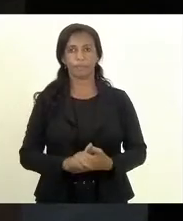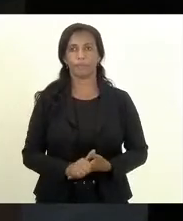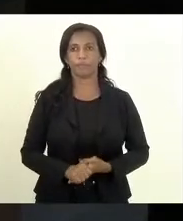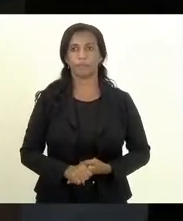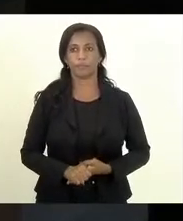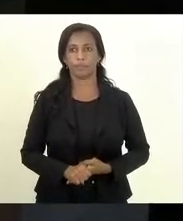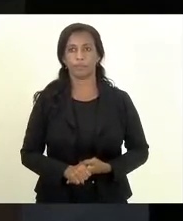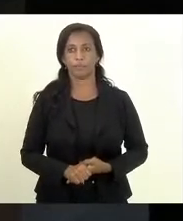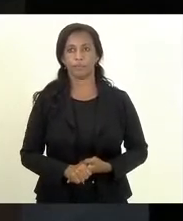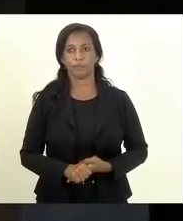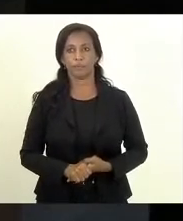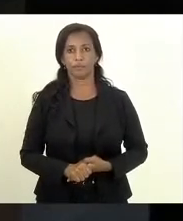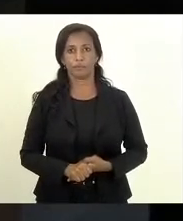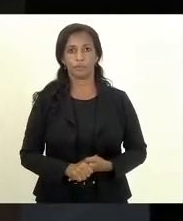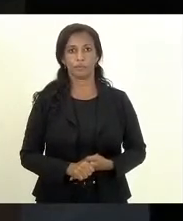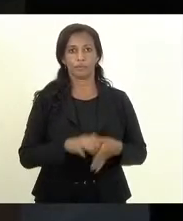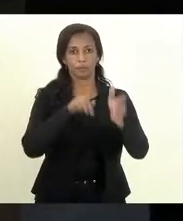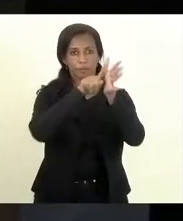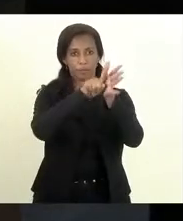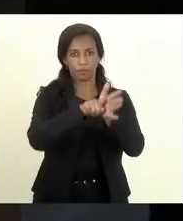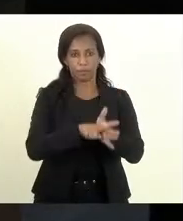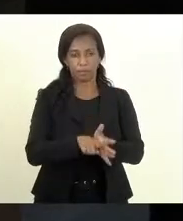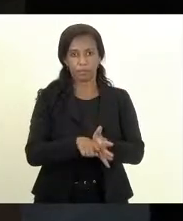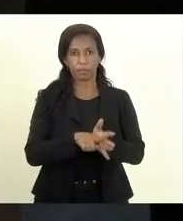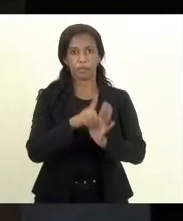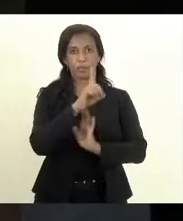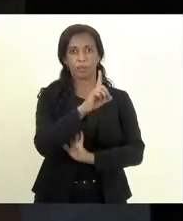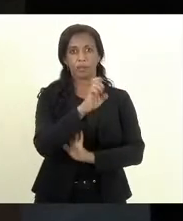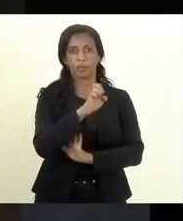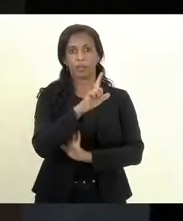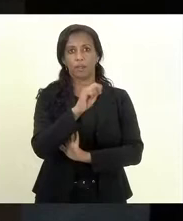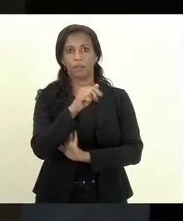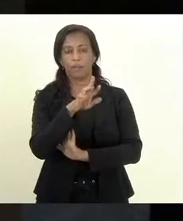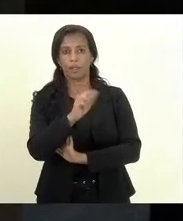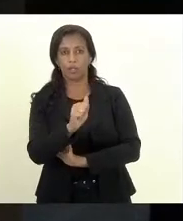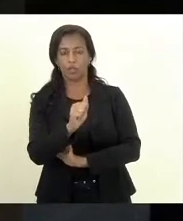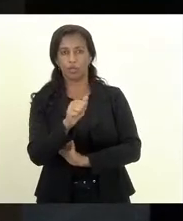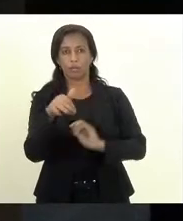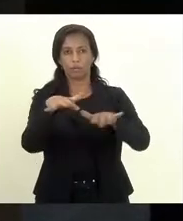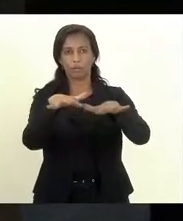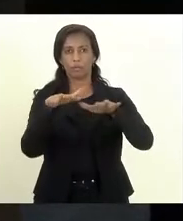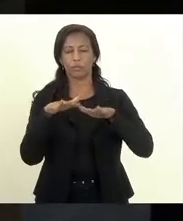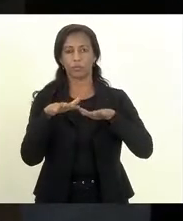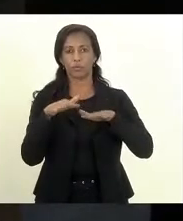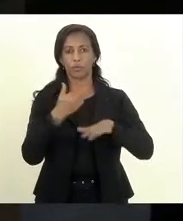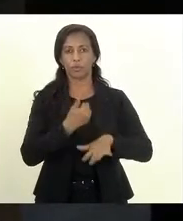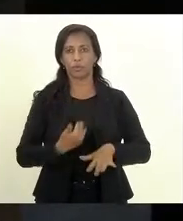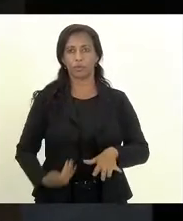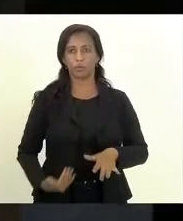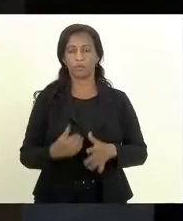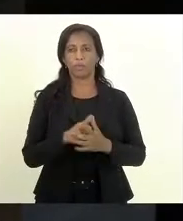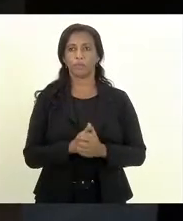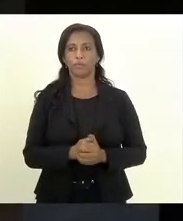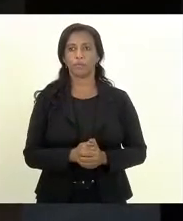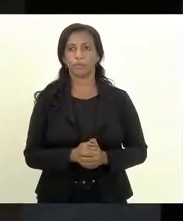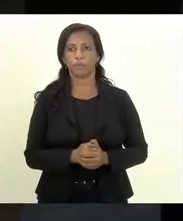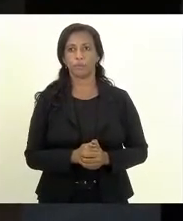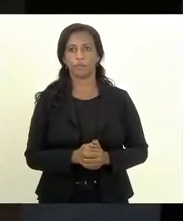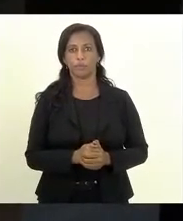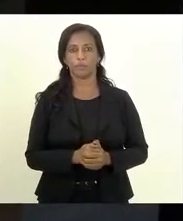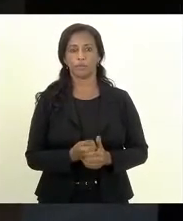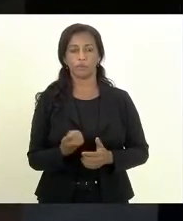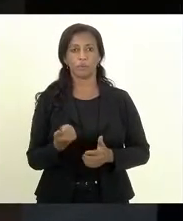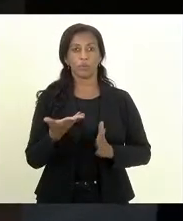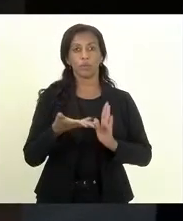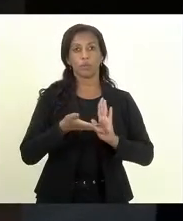a consulta pública deliberativa, a audiência pública deliberativa, suprimir